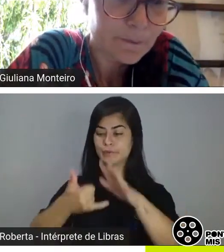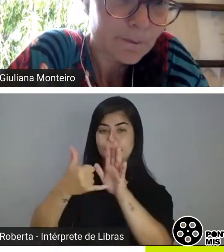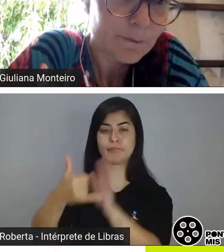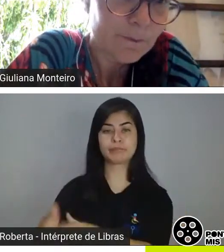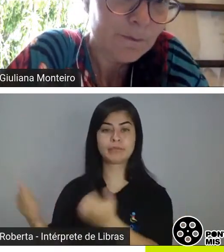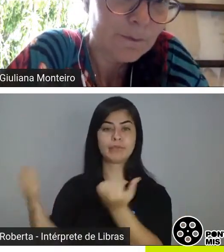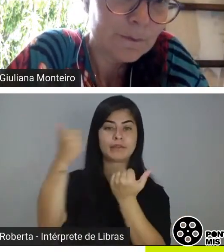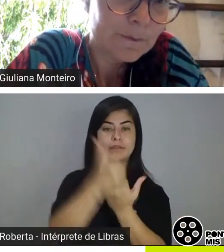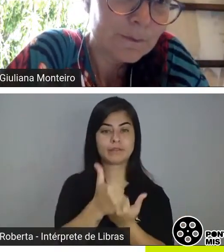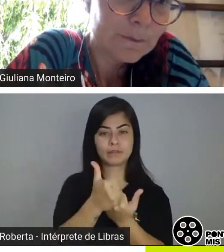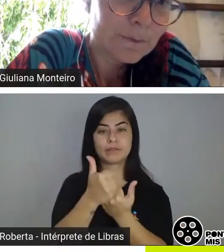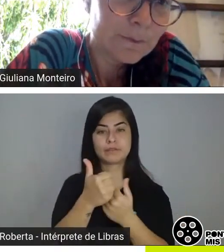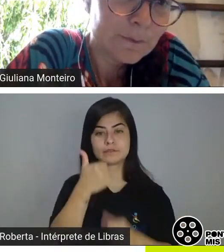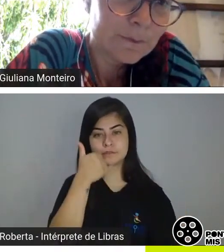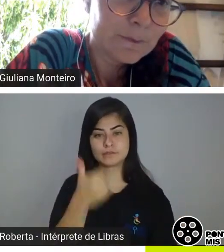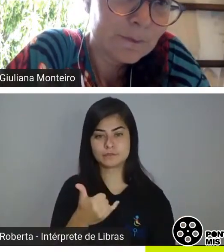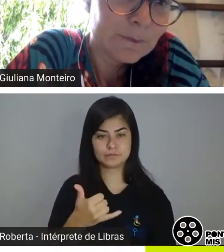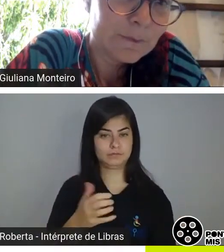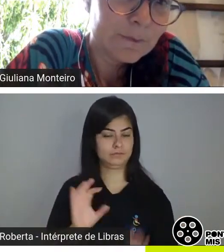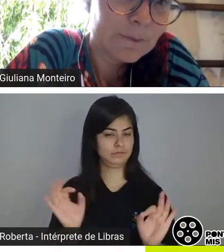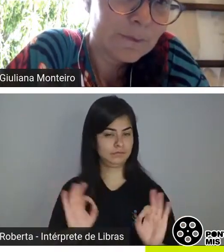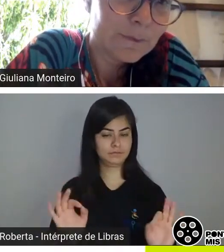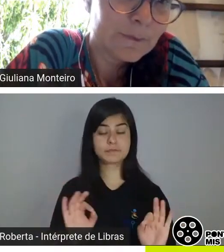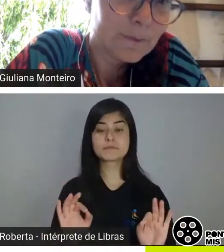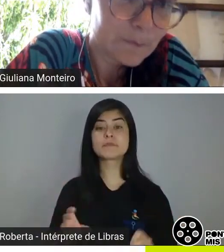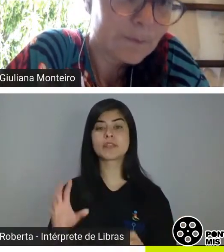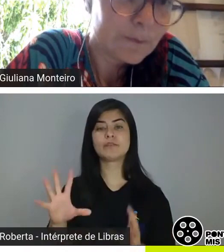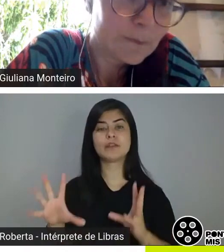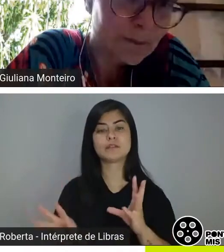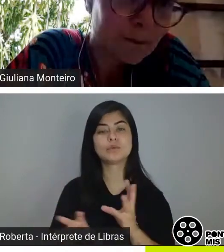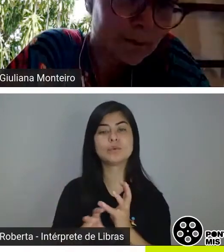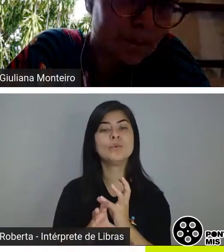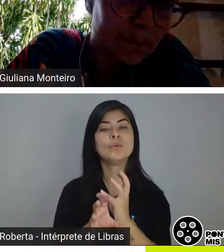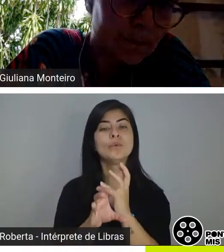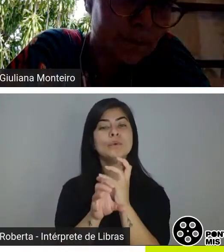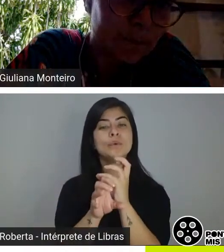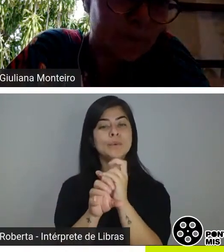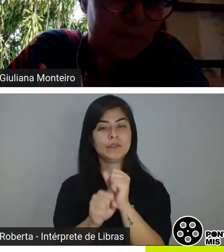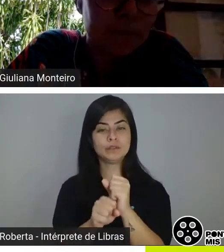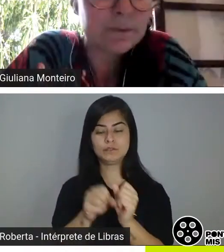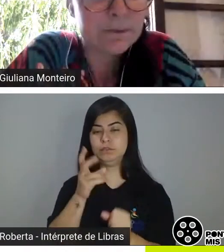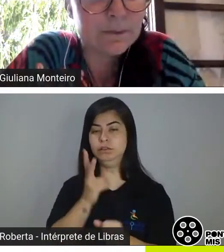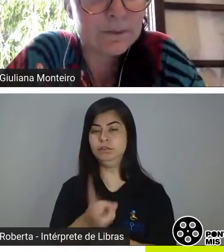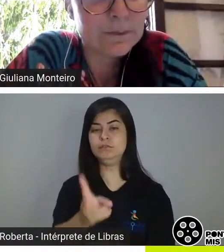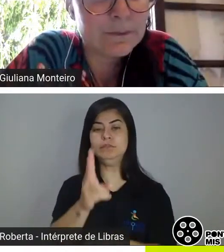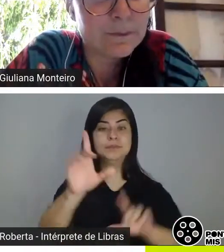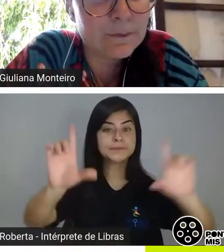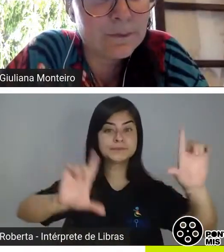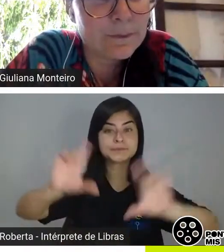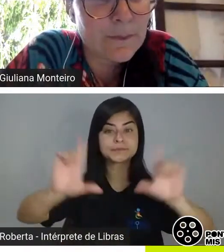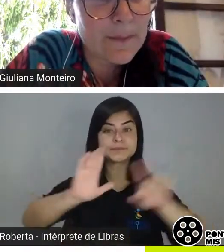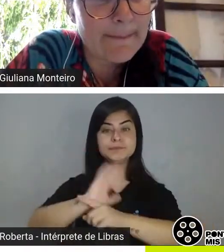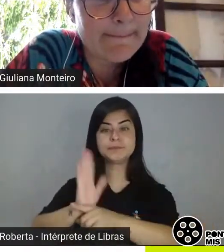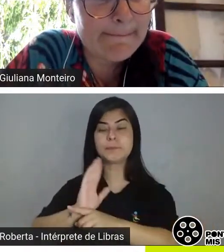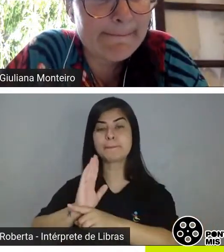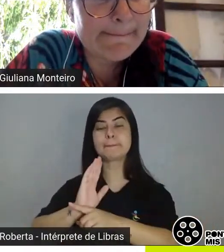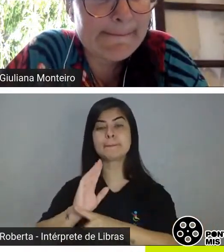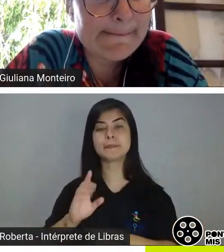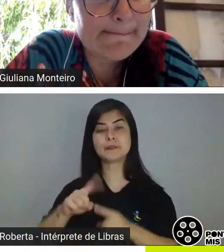tipo de celular. Não. Ela vai se somando e vai continuar cinema, vai ter sala de cinema. Depois da